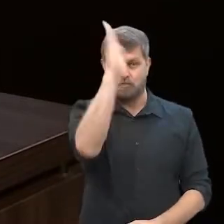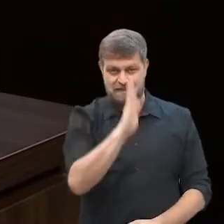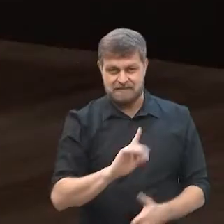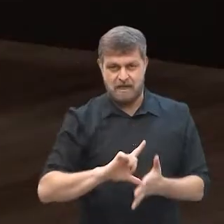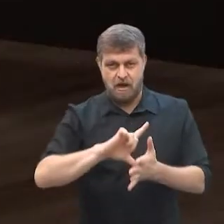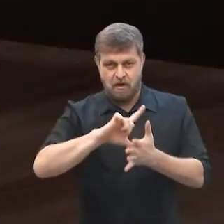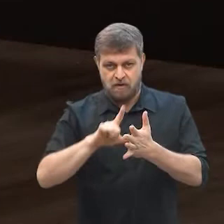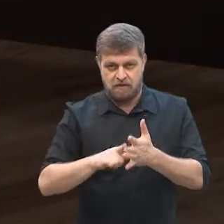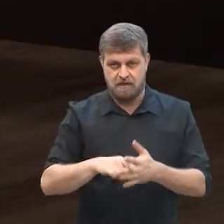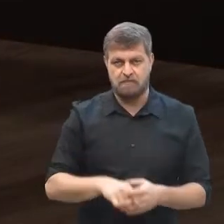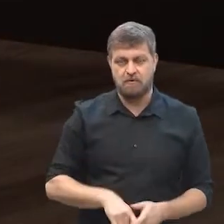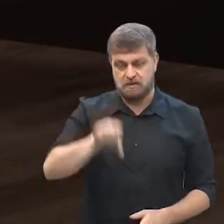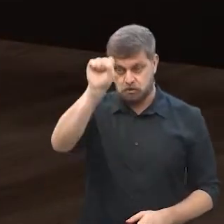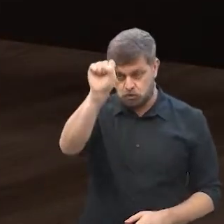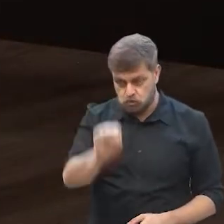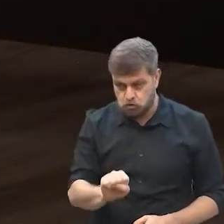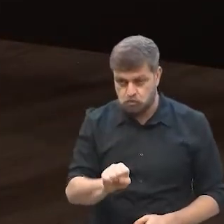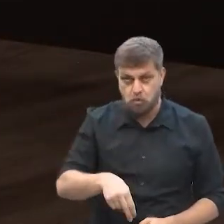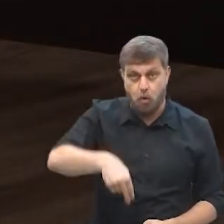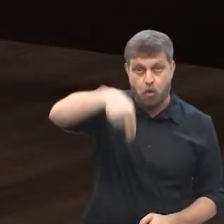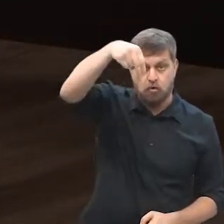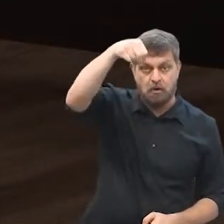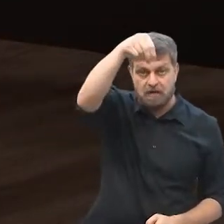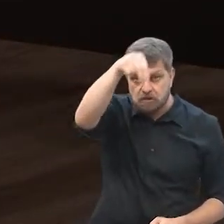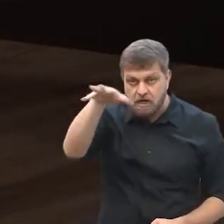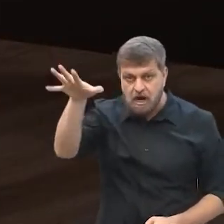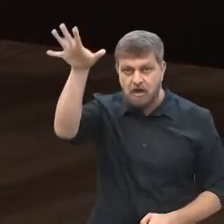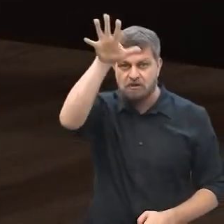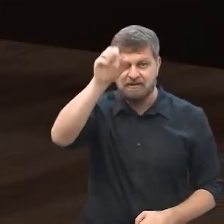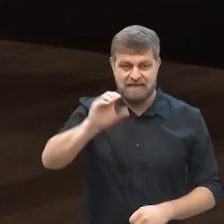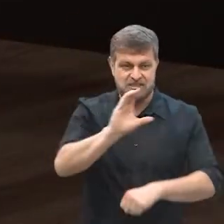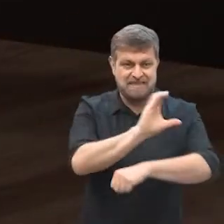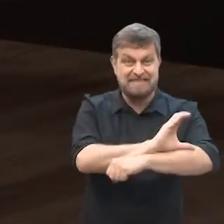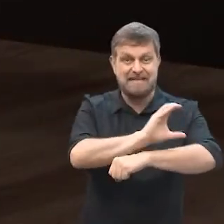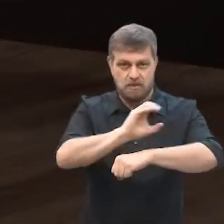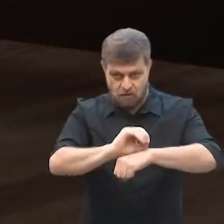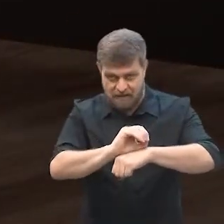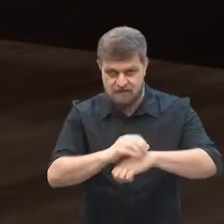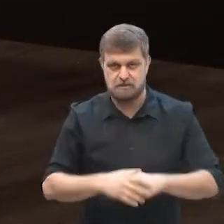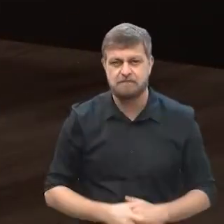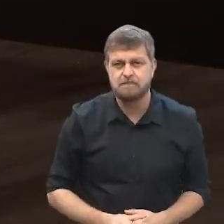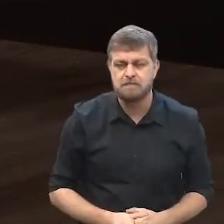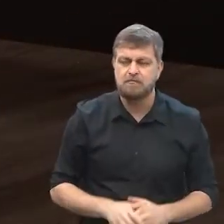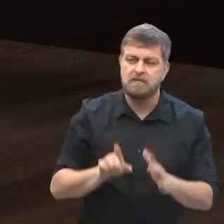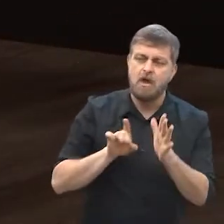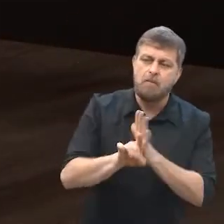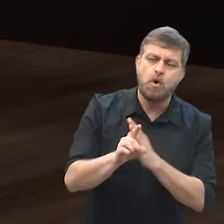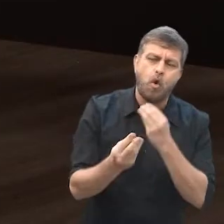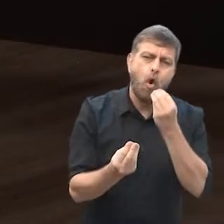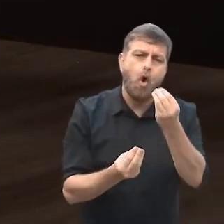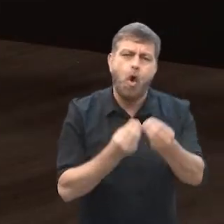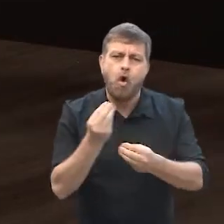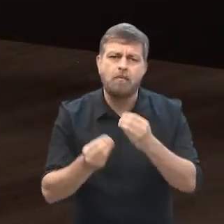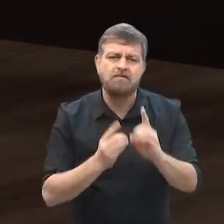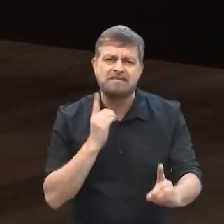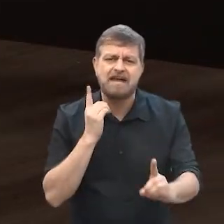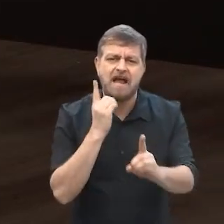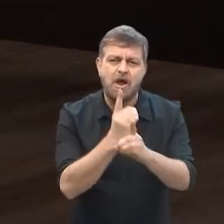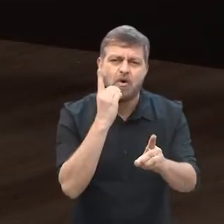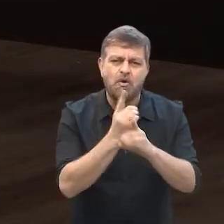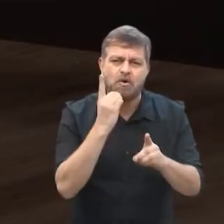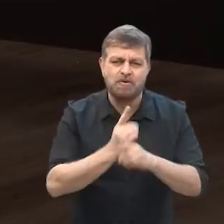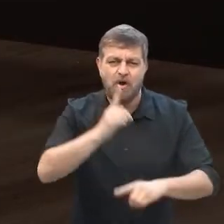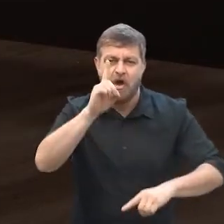seguidas pelas regiões Sul, Norte, Nordeste e Centro-Oeste. Como que você encontrou, que você falou dos